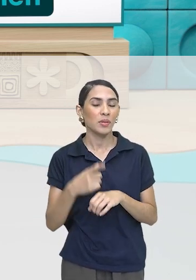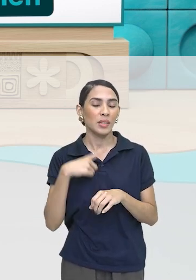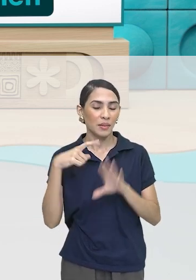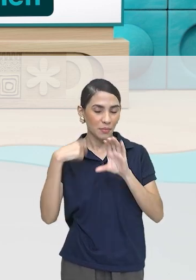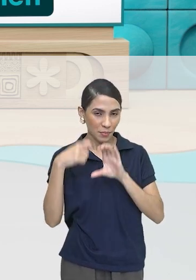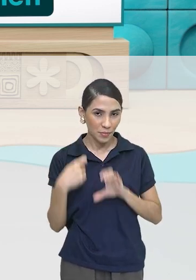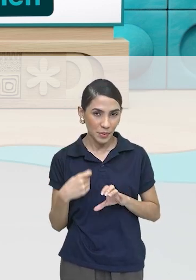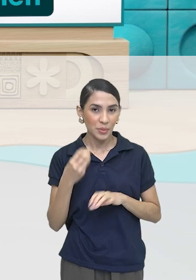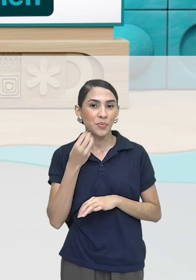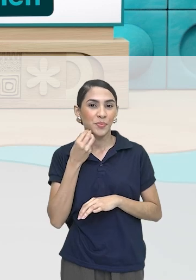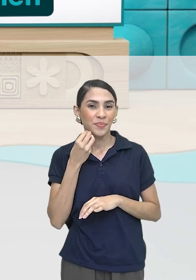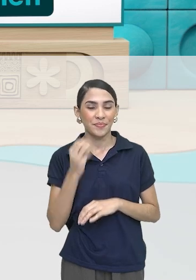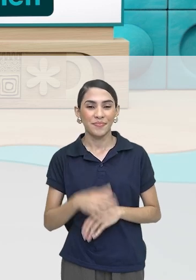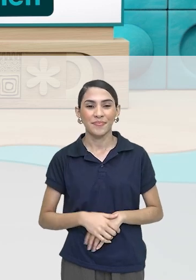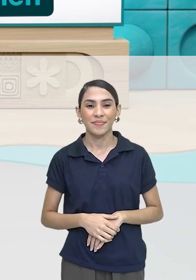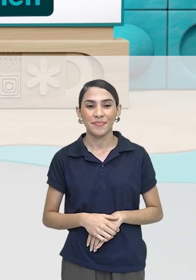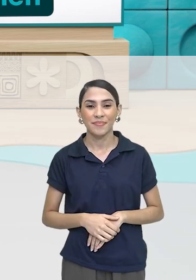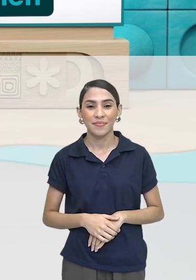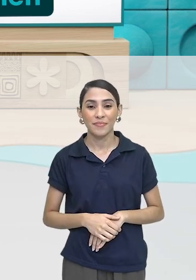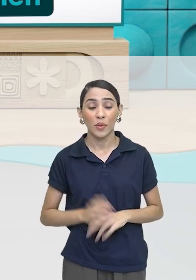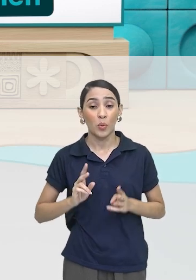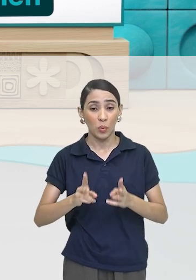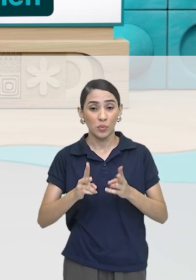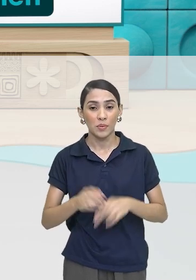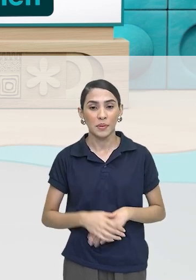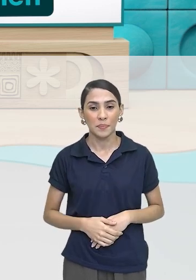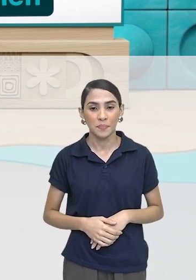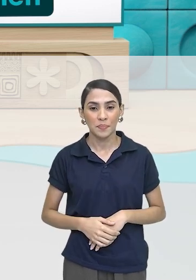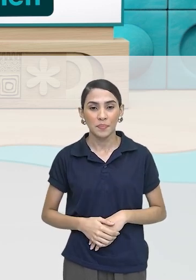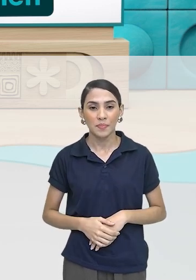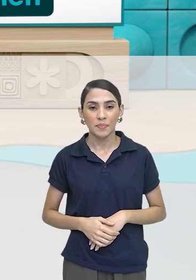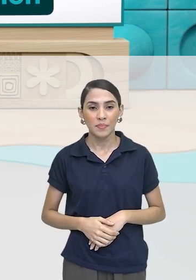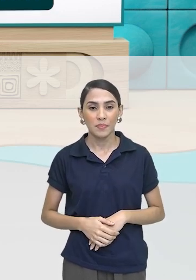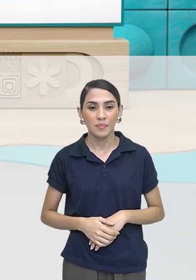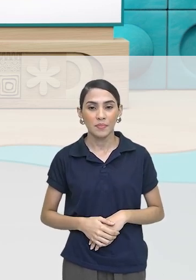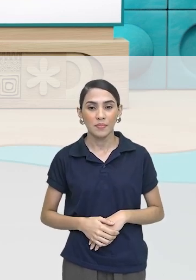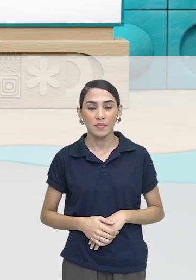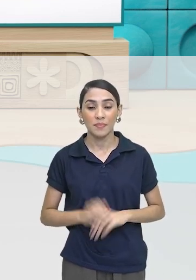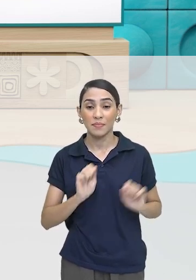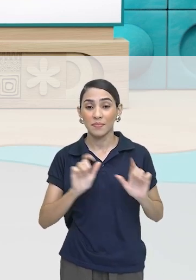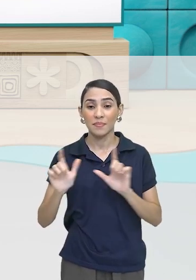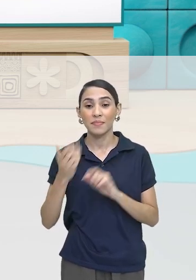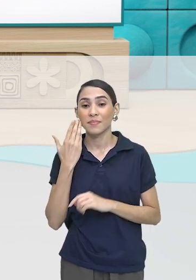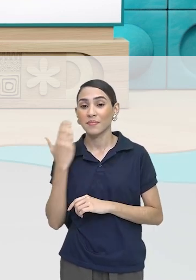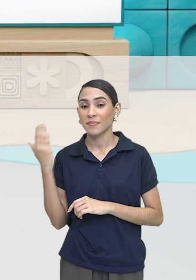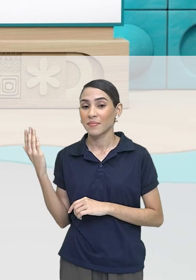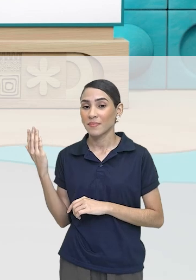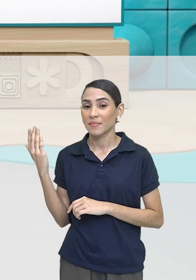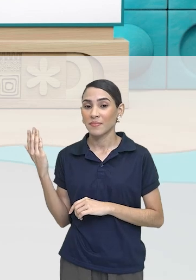ter oportunidade de assistir. Prosseguindo, vamos lá?